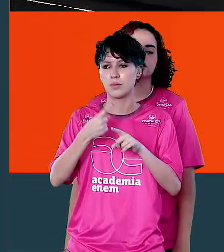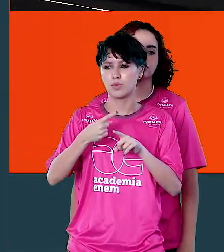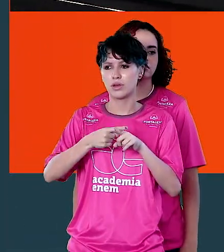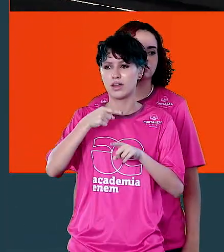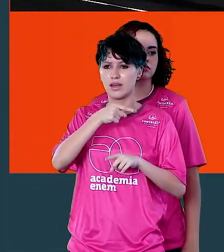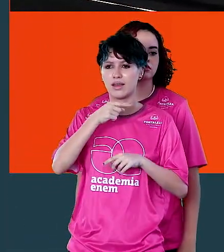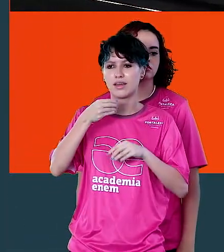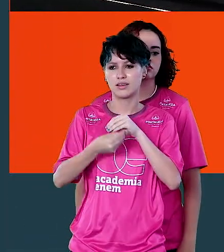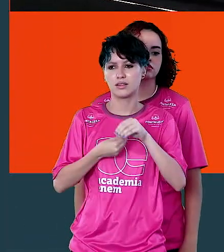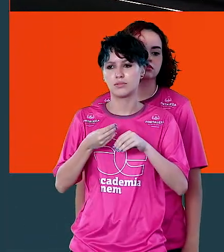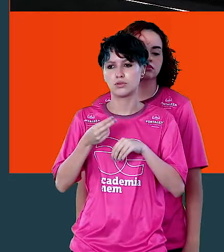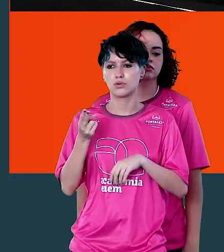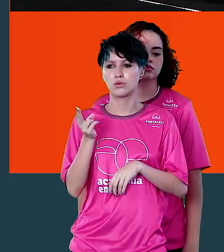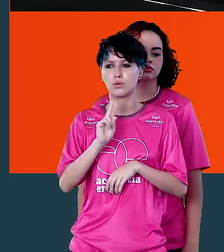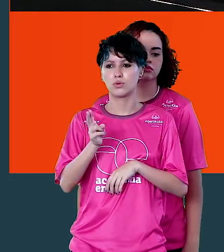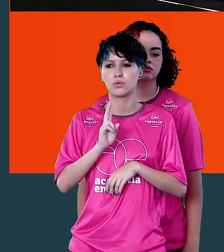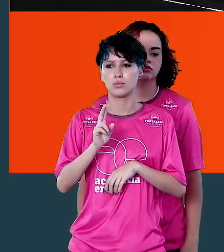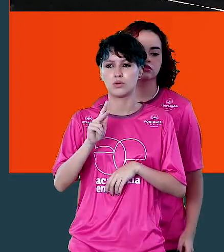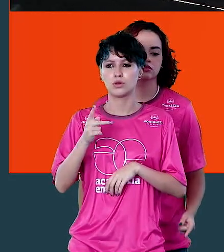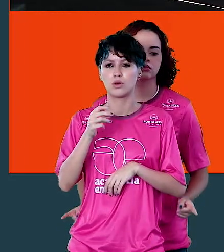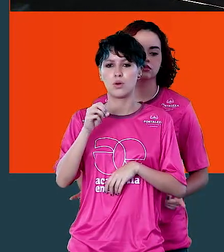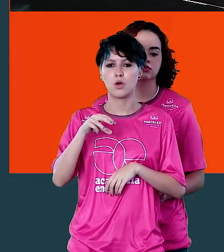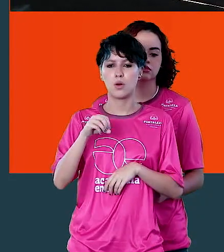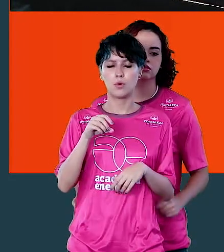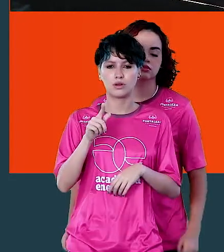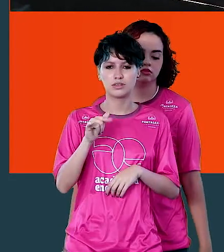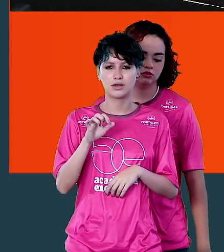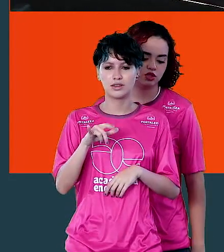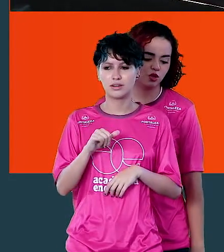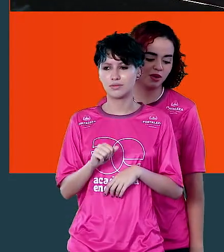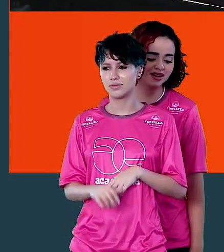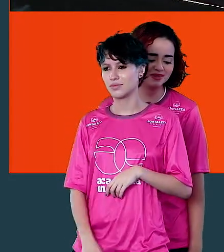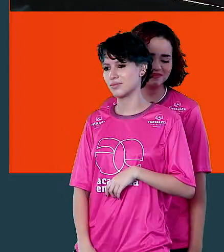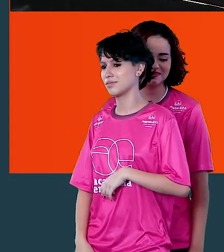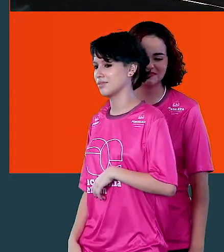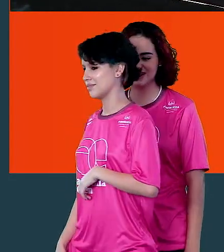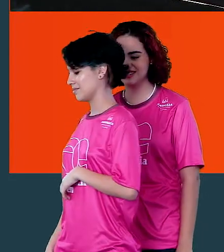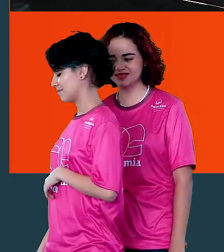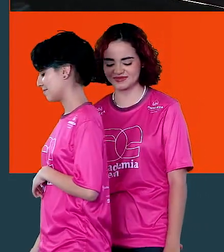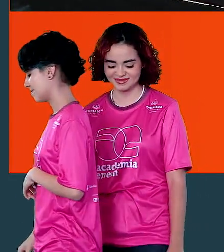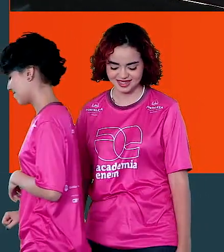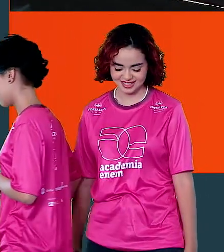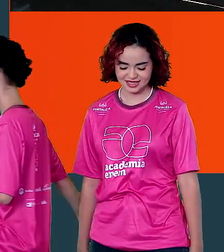ela é chamada de mistura homogênea. Pessoal,